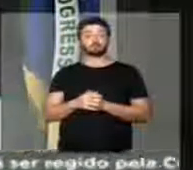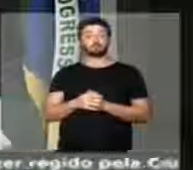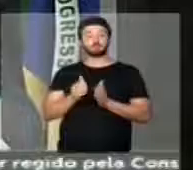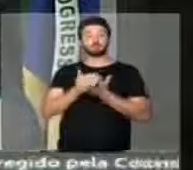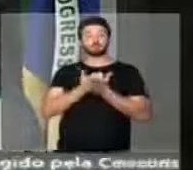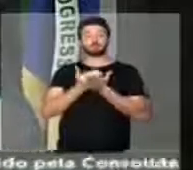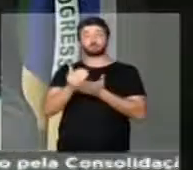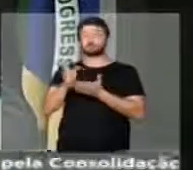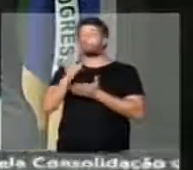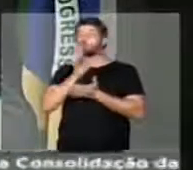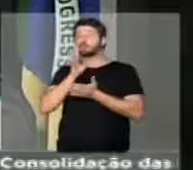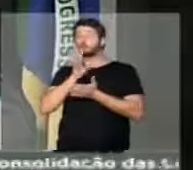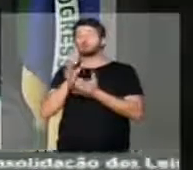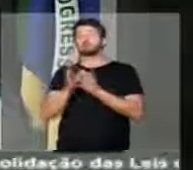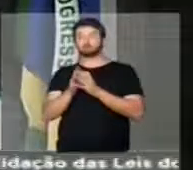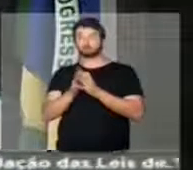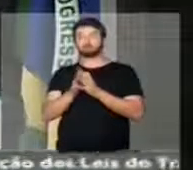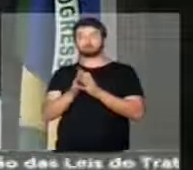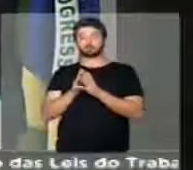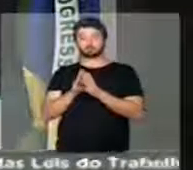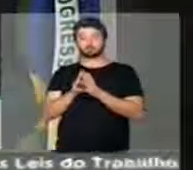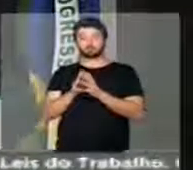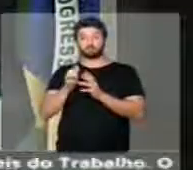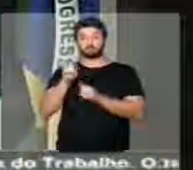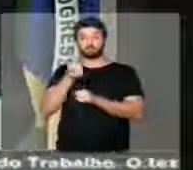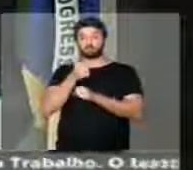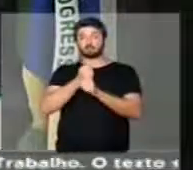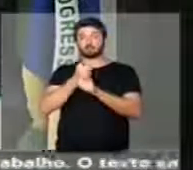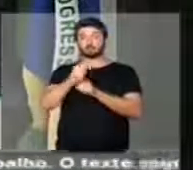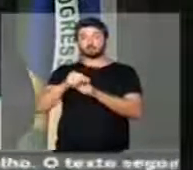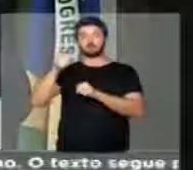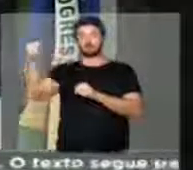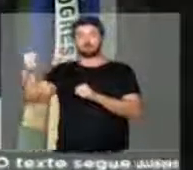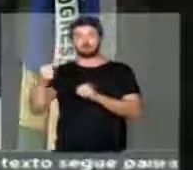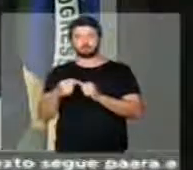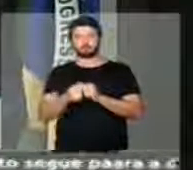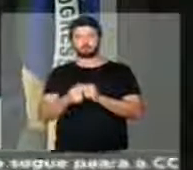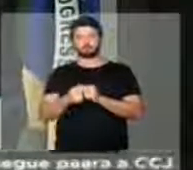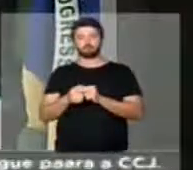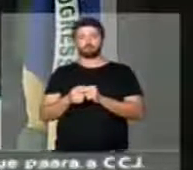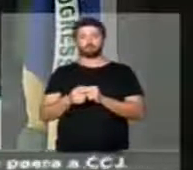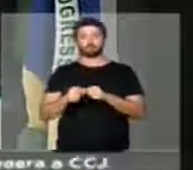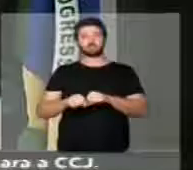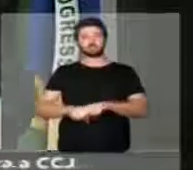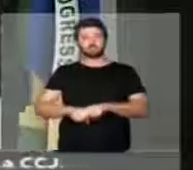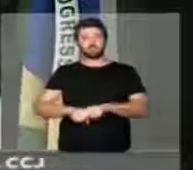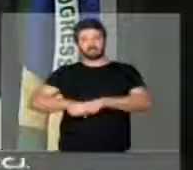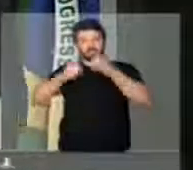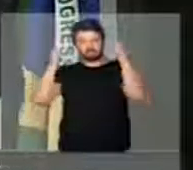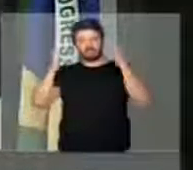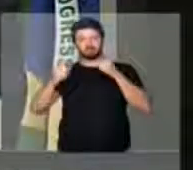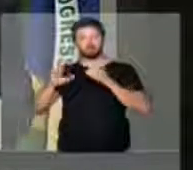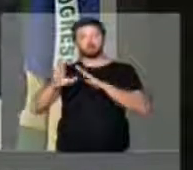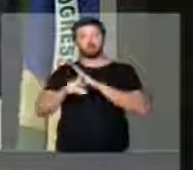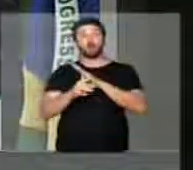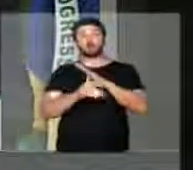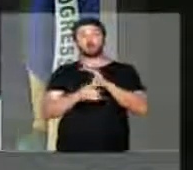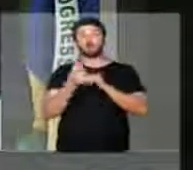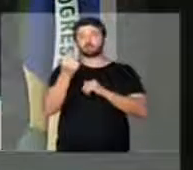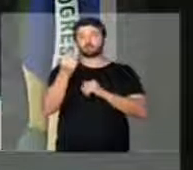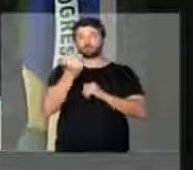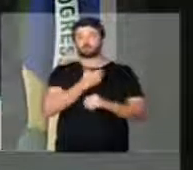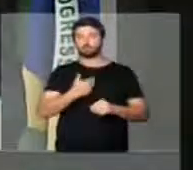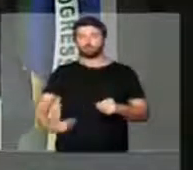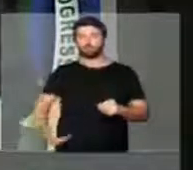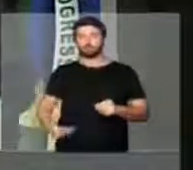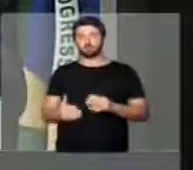começou a conhecê-lo depois de 12 anos desmandando e assaltando os cofres